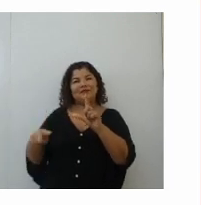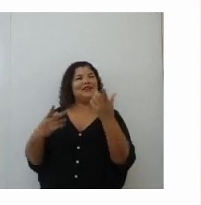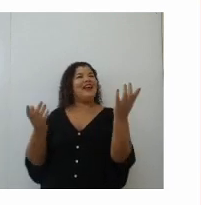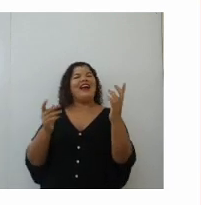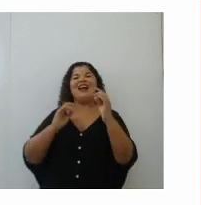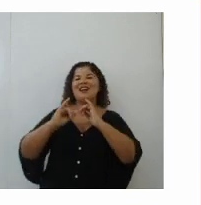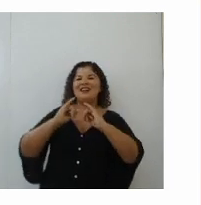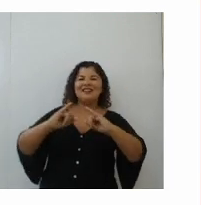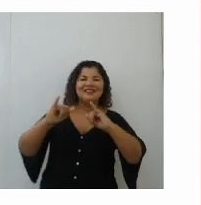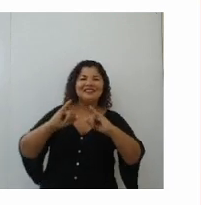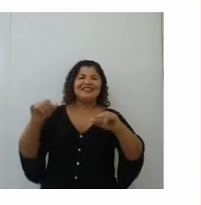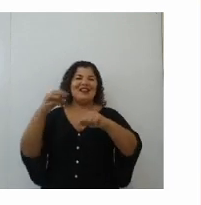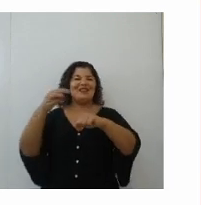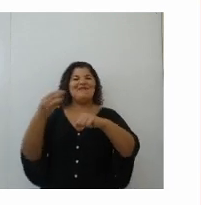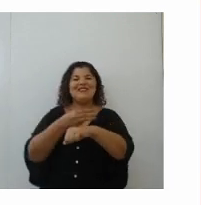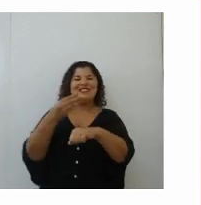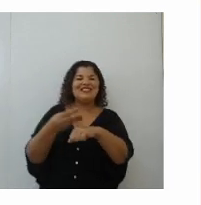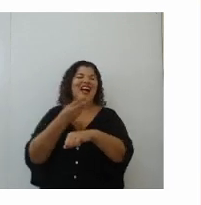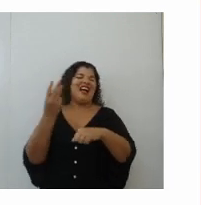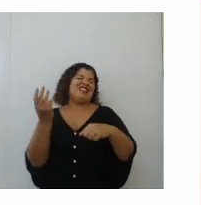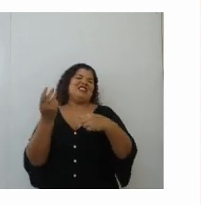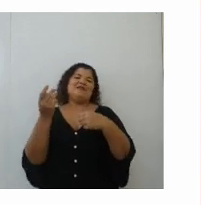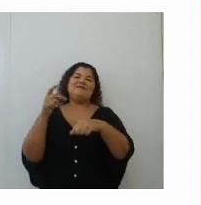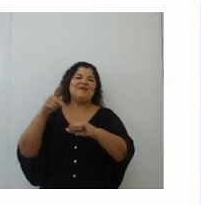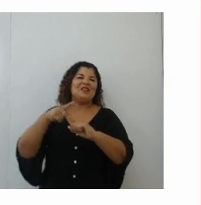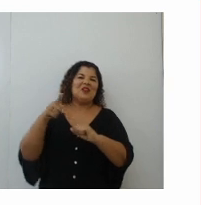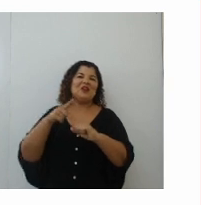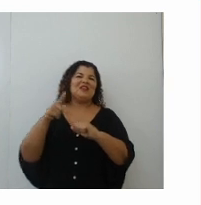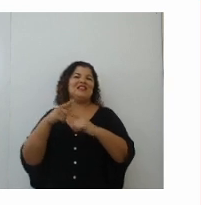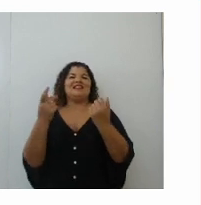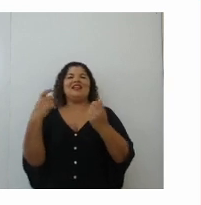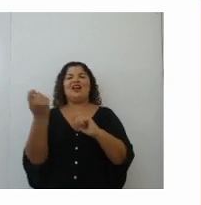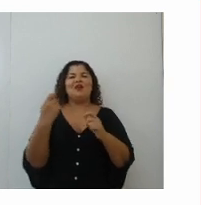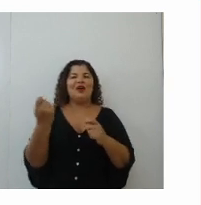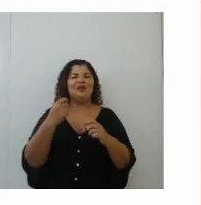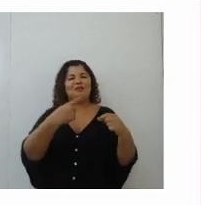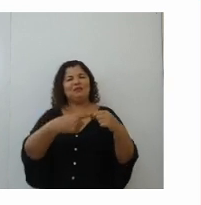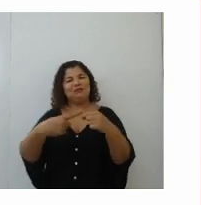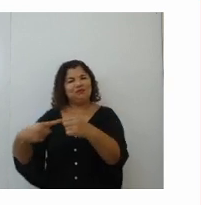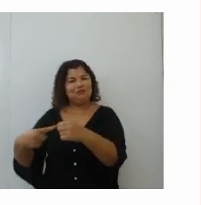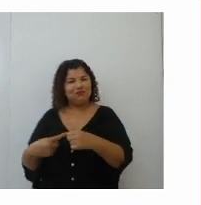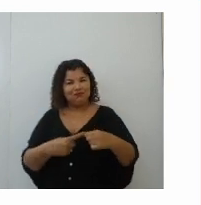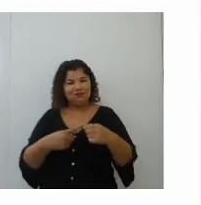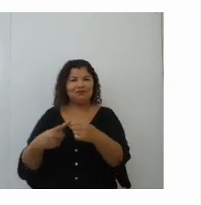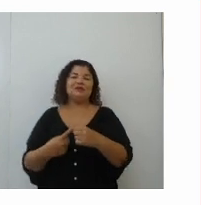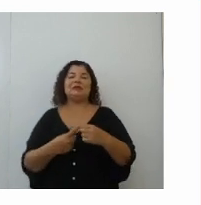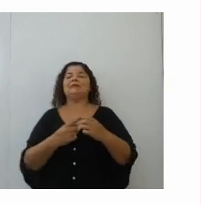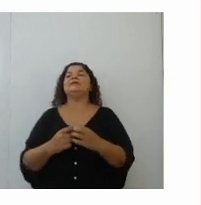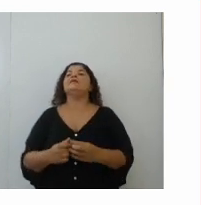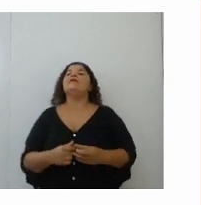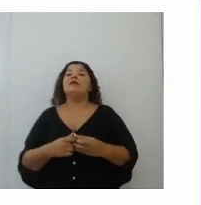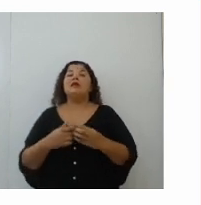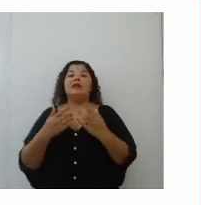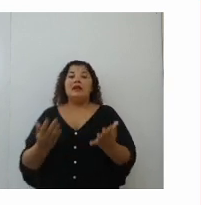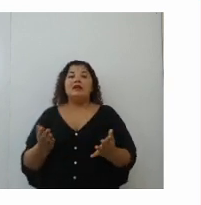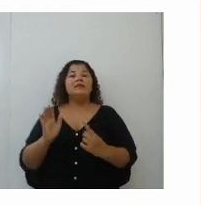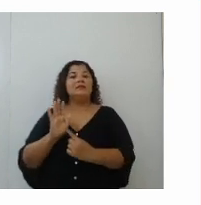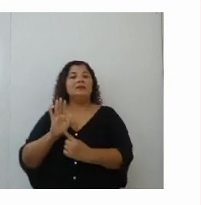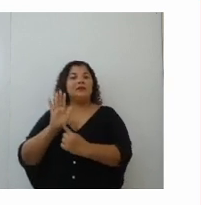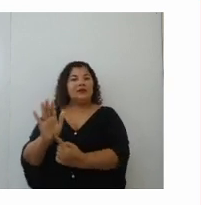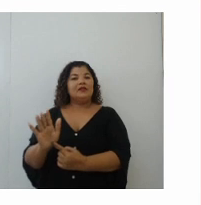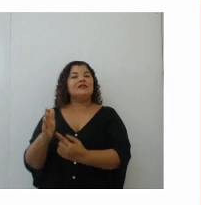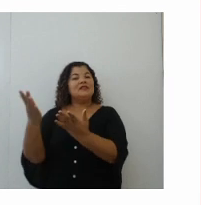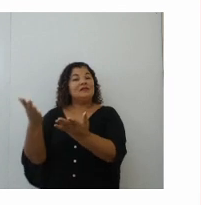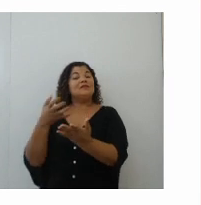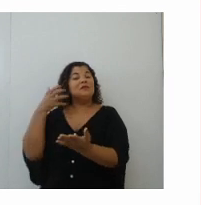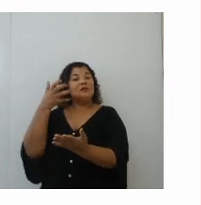quero mensagem de Ouricuri, quero mensagem de Caruaru, essa galera toda prestando atenção na aula de hoje. Olha lá. E eu trouxe para vocês Monte